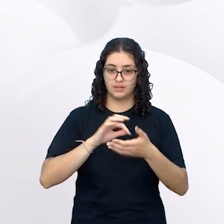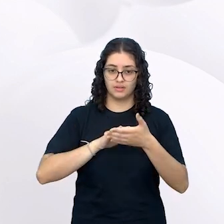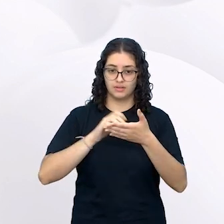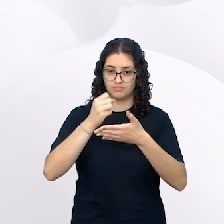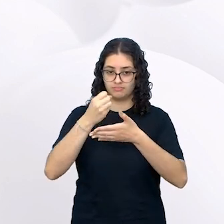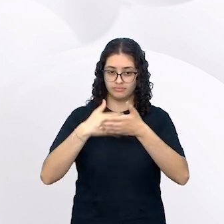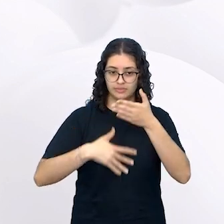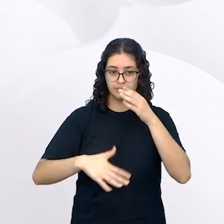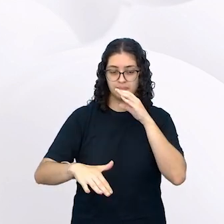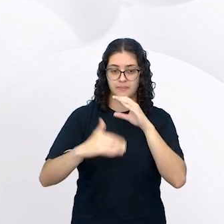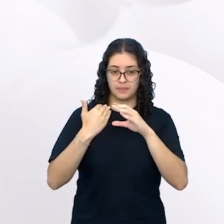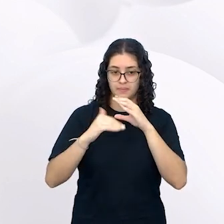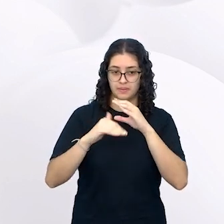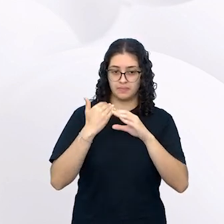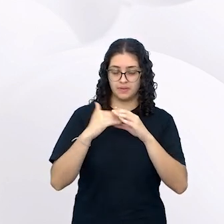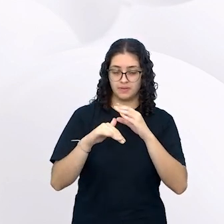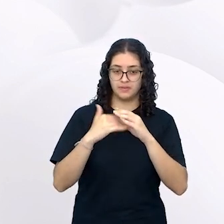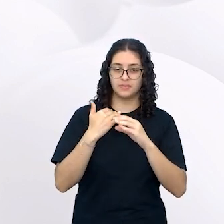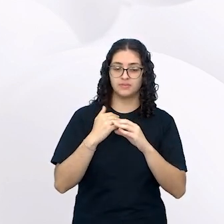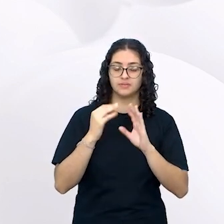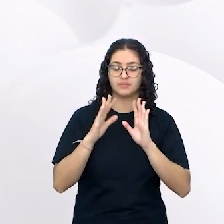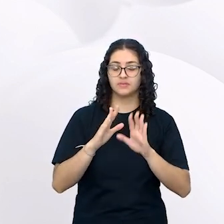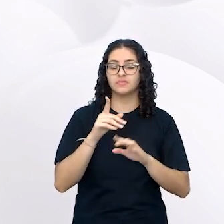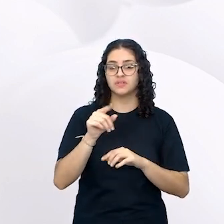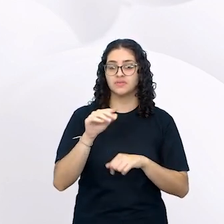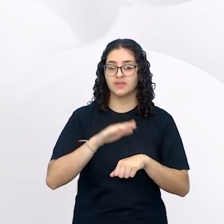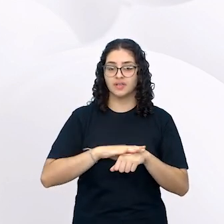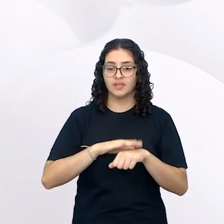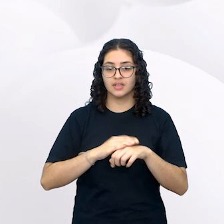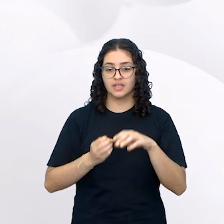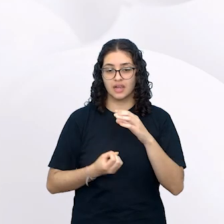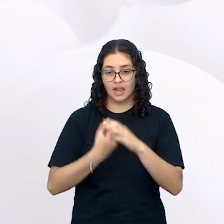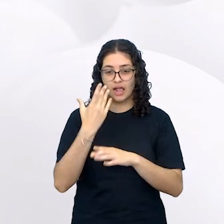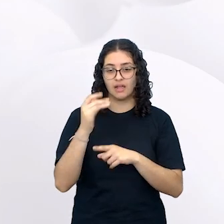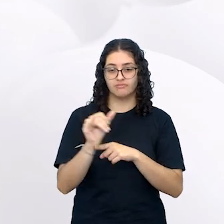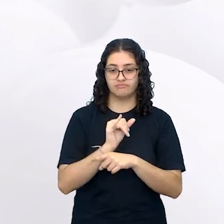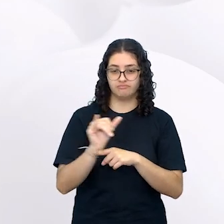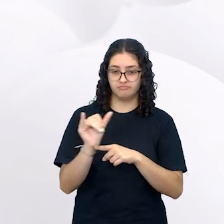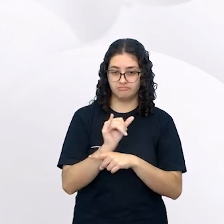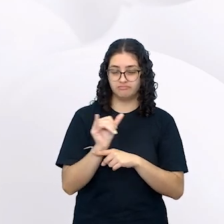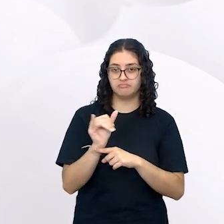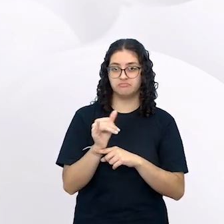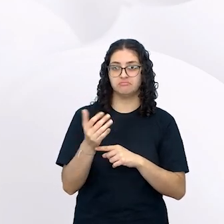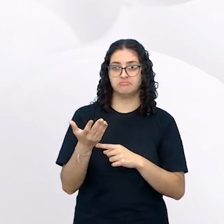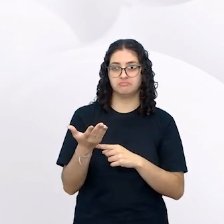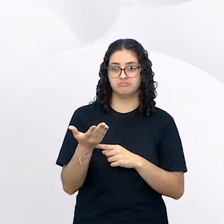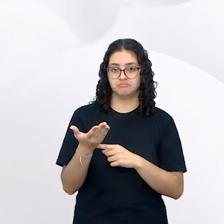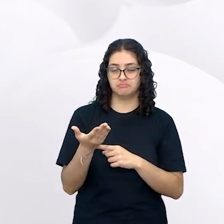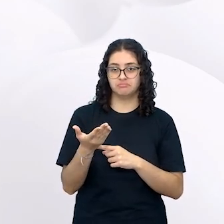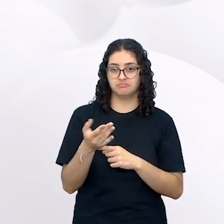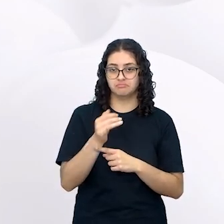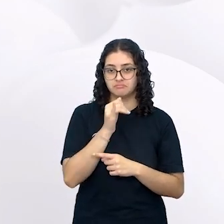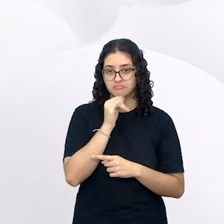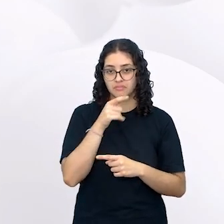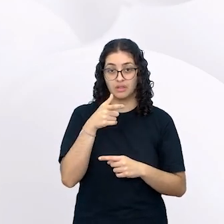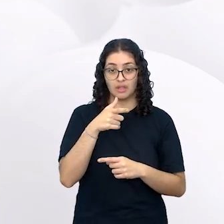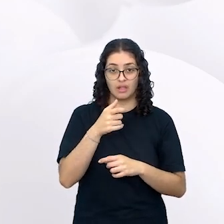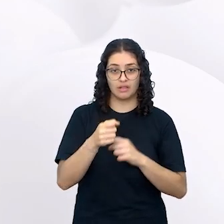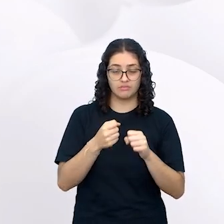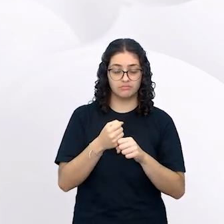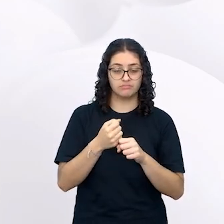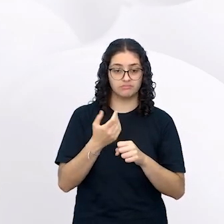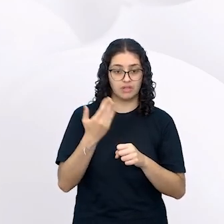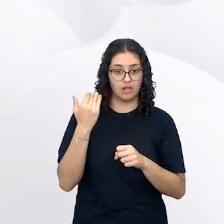E o que nos faz criar estratégias, né? Retomando aí, né, o ATPC anterior,